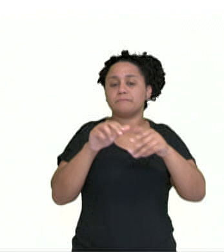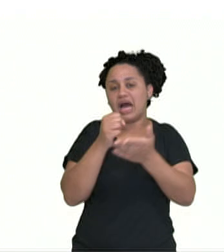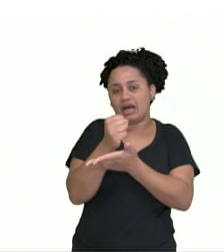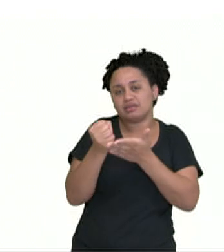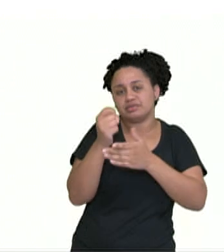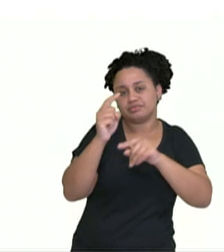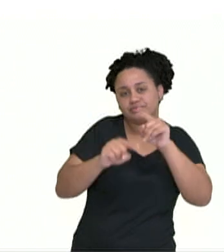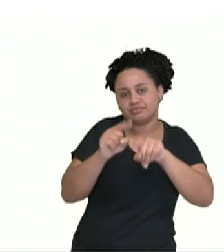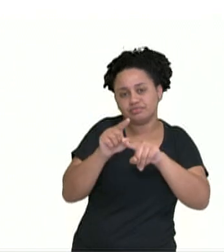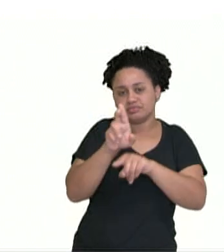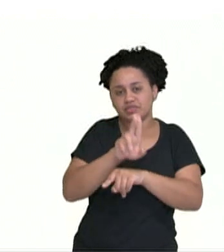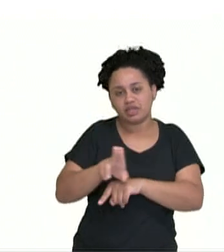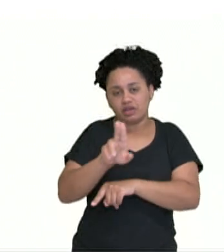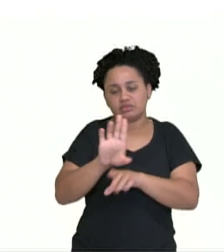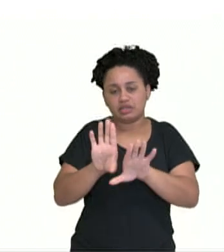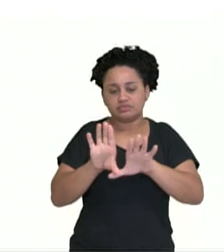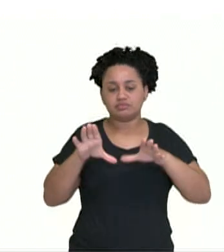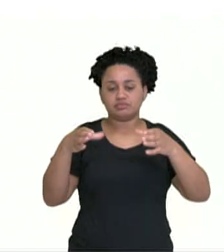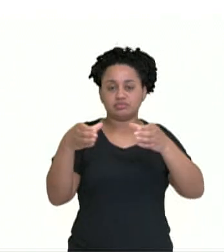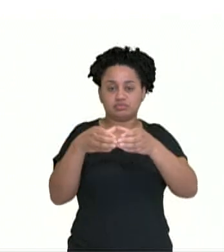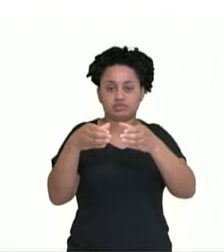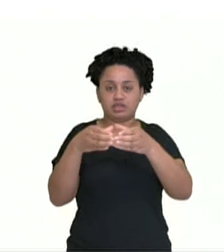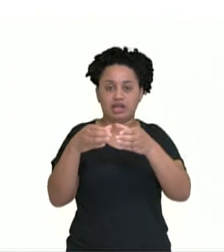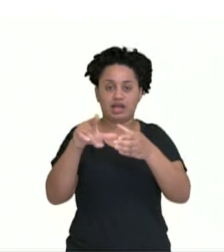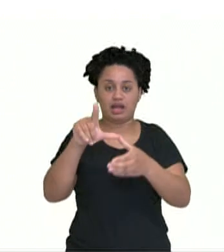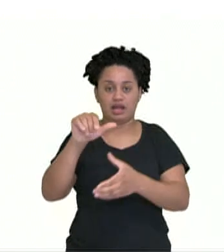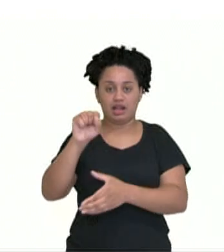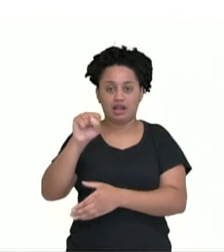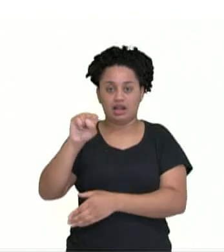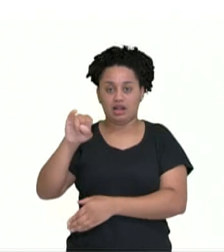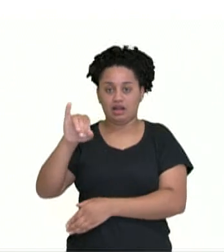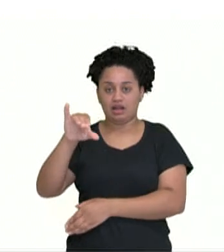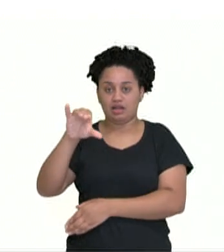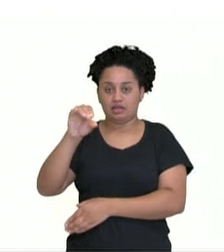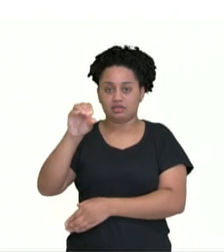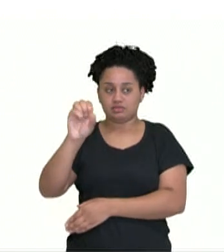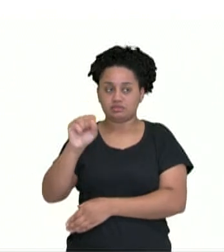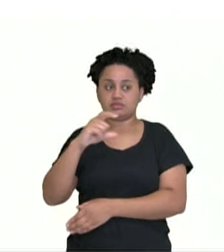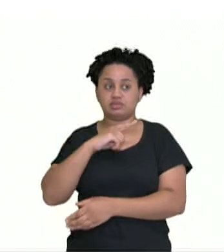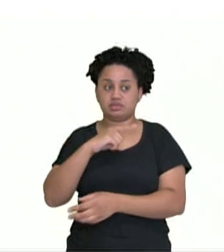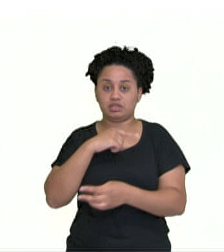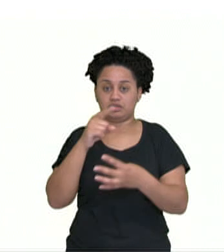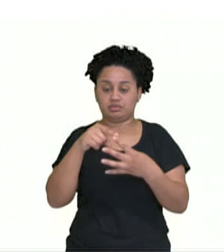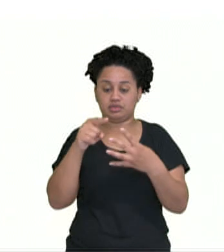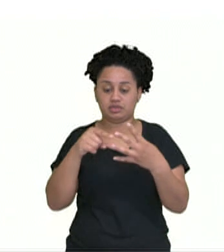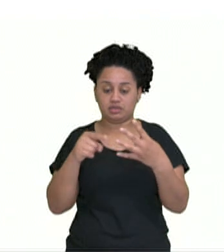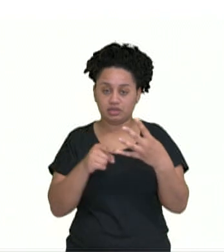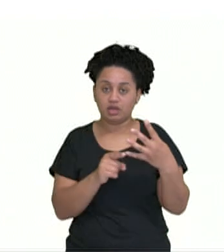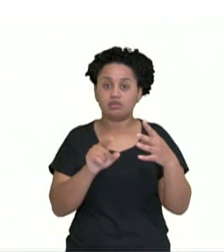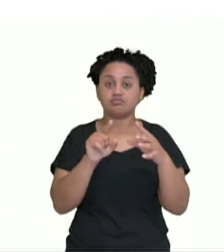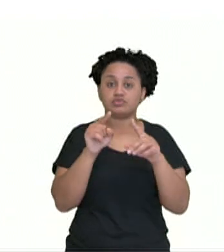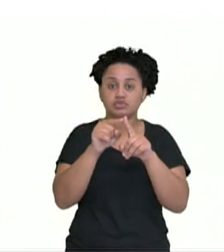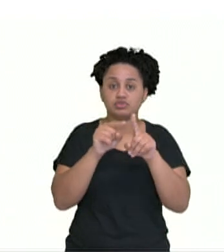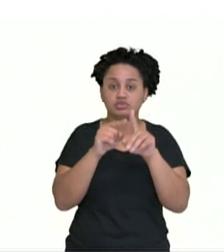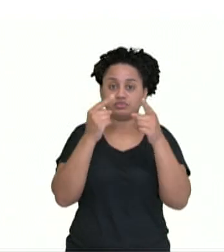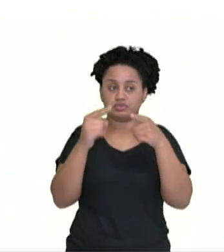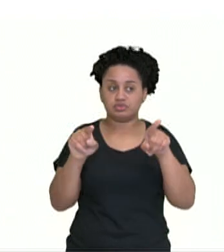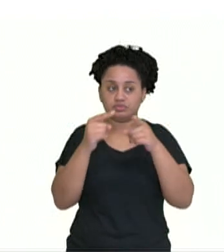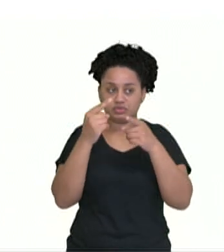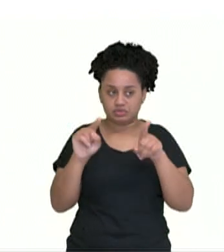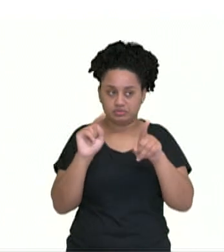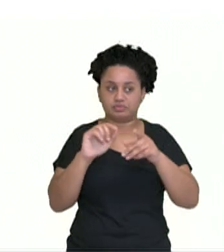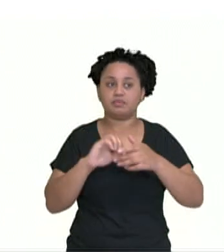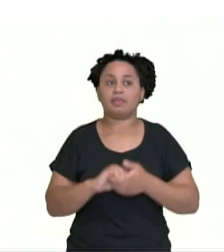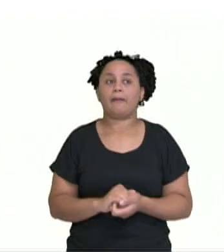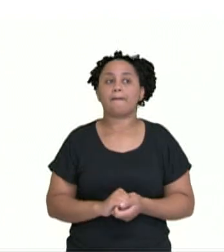instrumentos utilizados nas orquestras clássicas, românticas e modernas, existem as seguintes famílias, ou naipes, se você